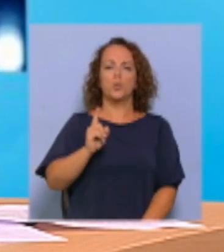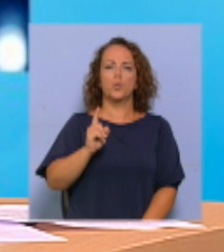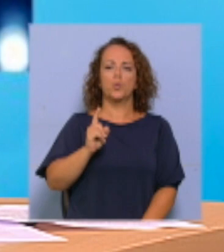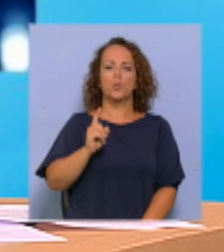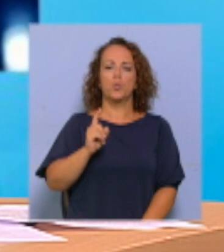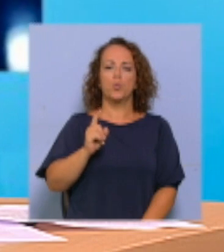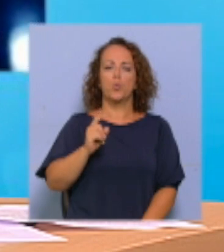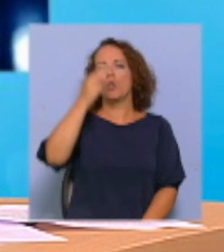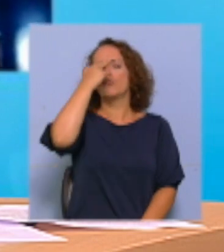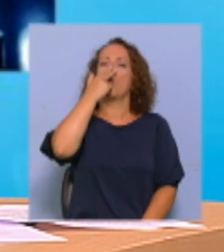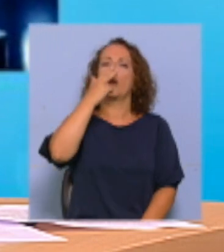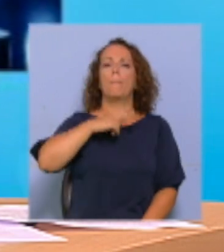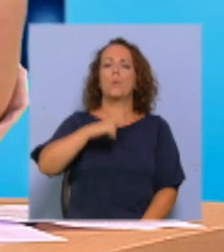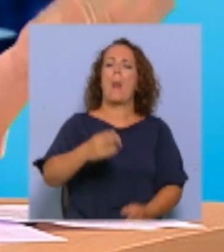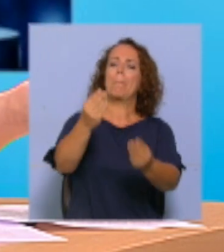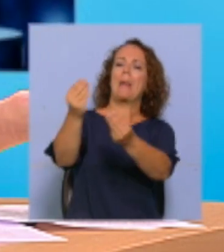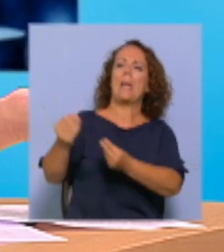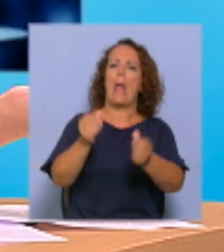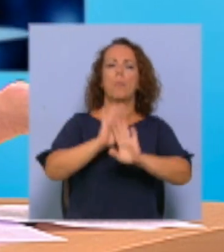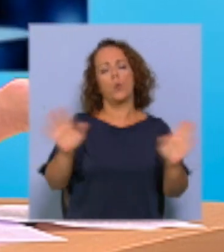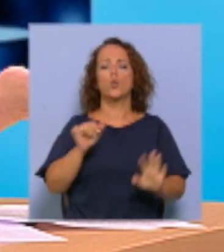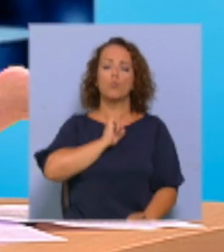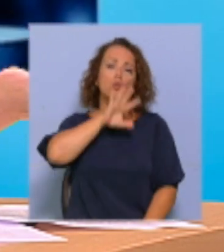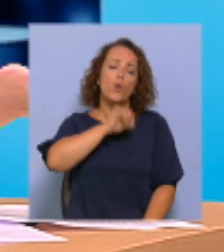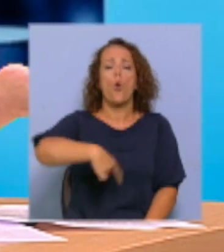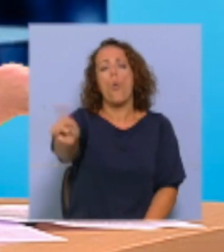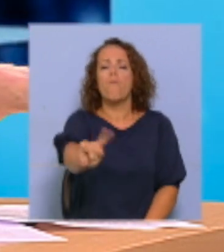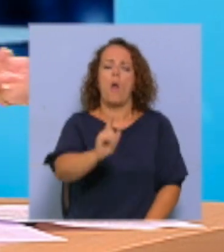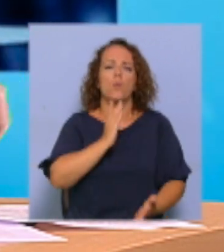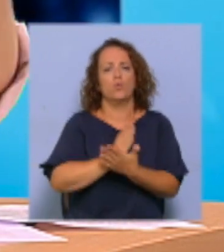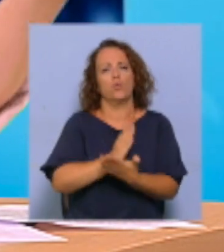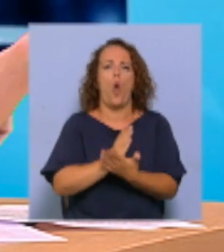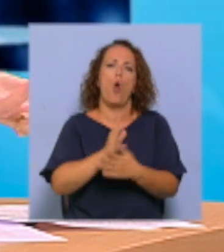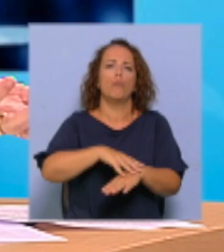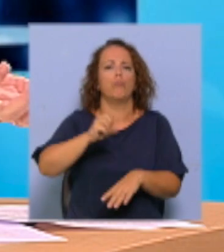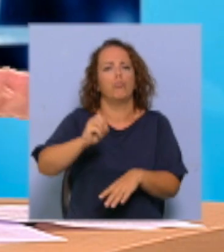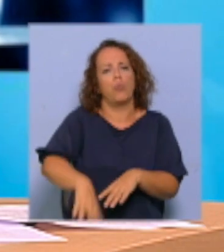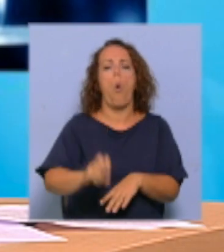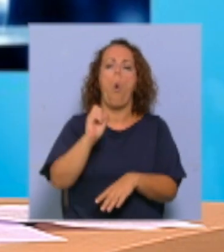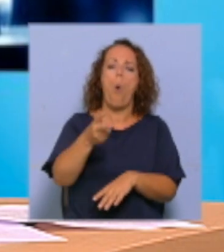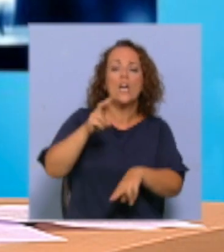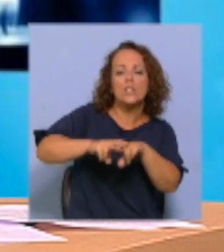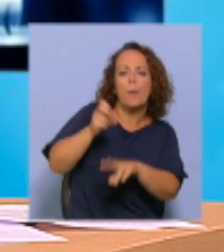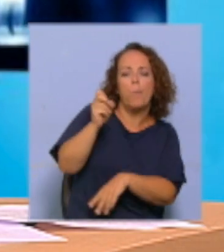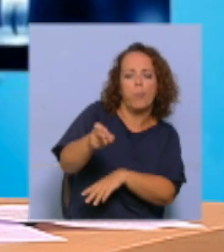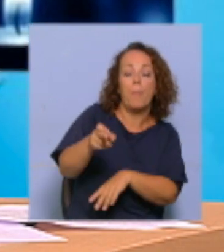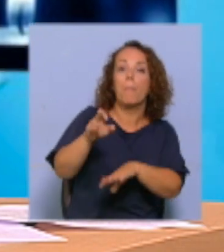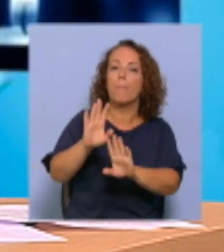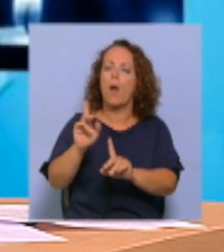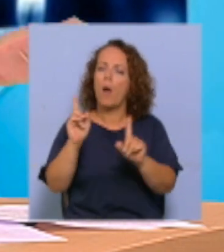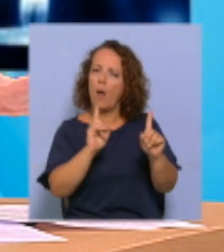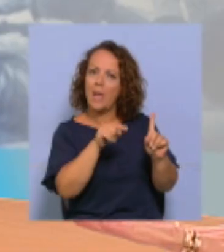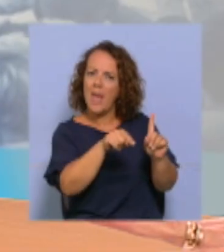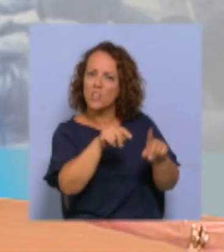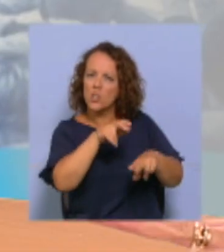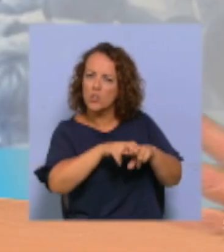dá a história de Portugal. Portanto, as minhas criancinhas não vão à escola por causa ou não frequentam. Sim, mas esta questão não